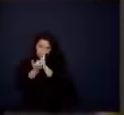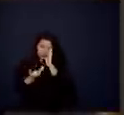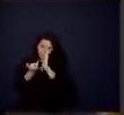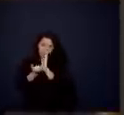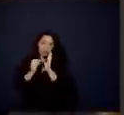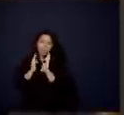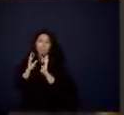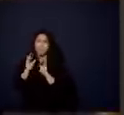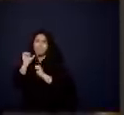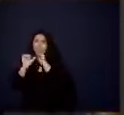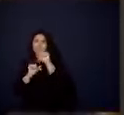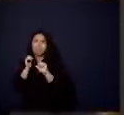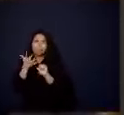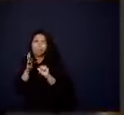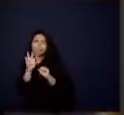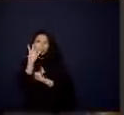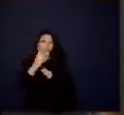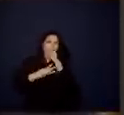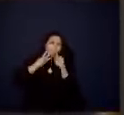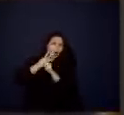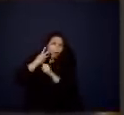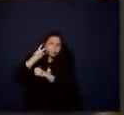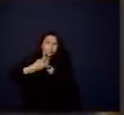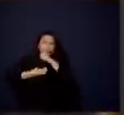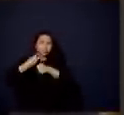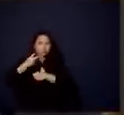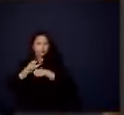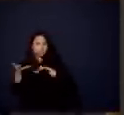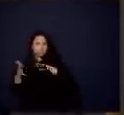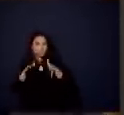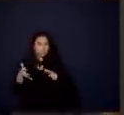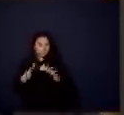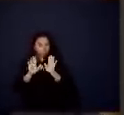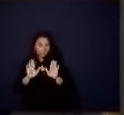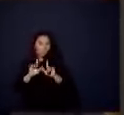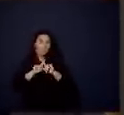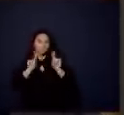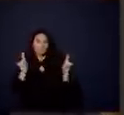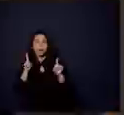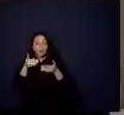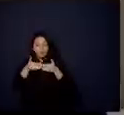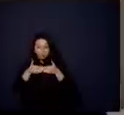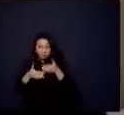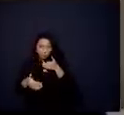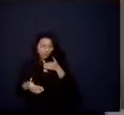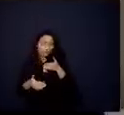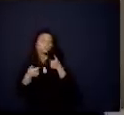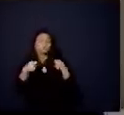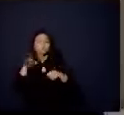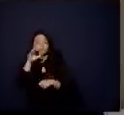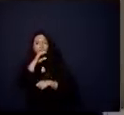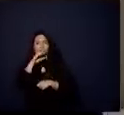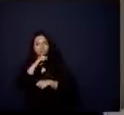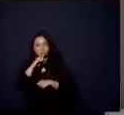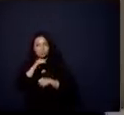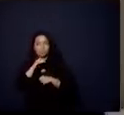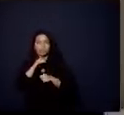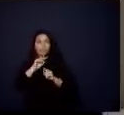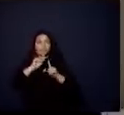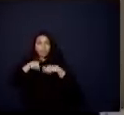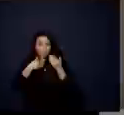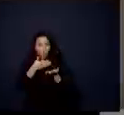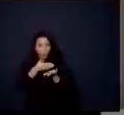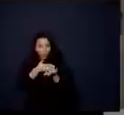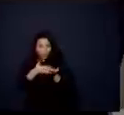em começa a mudança tem alguns anos até poder começar a mudança mas a partir do momento ele é feito num prazo relativamente Longo